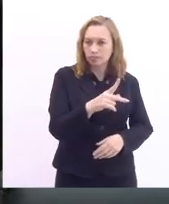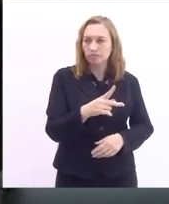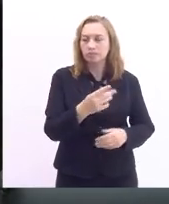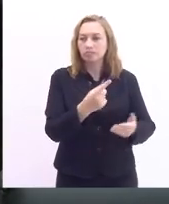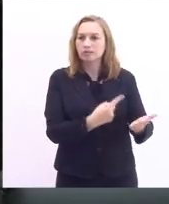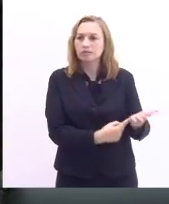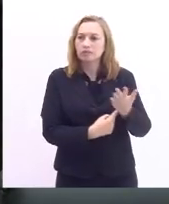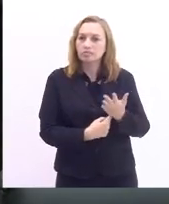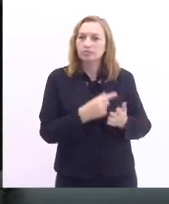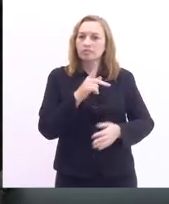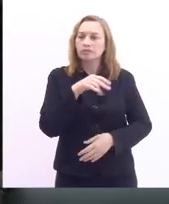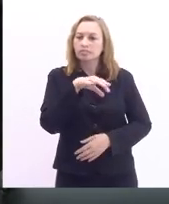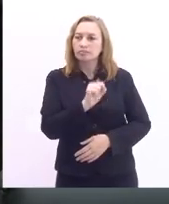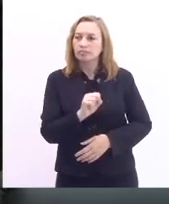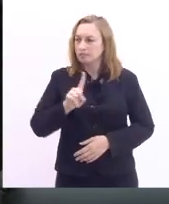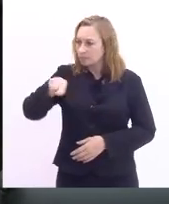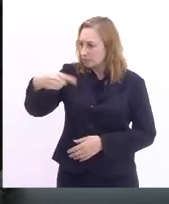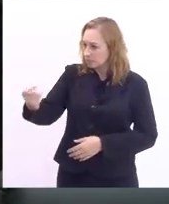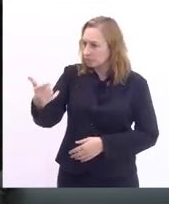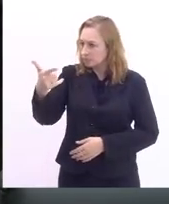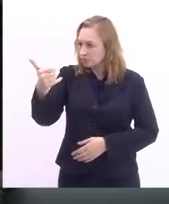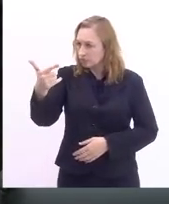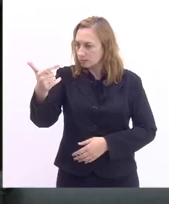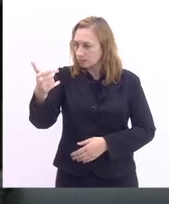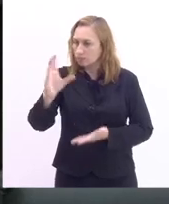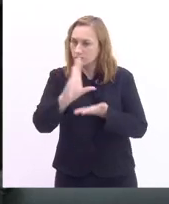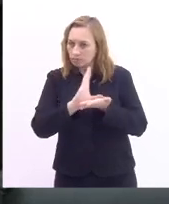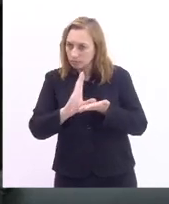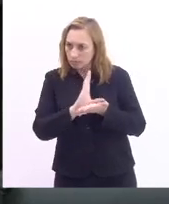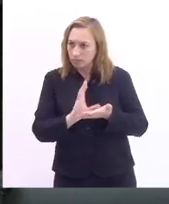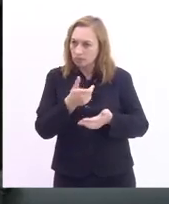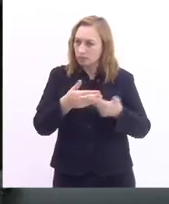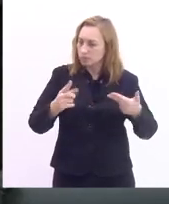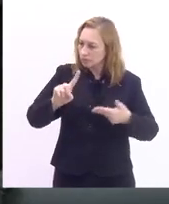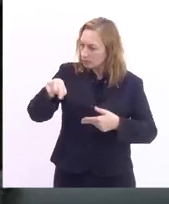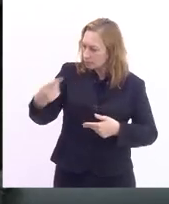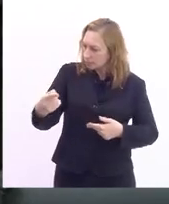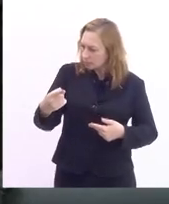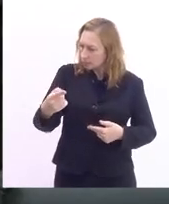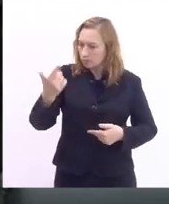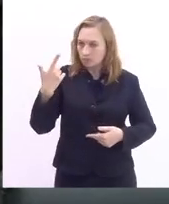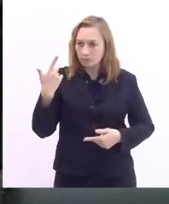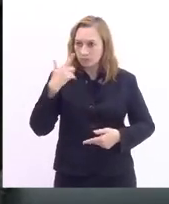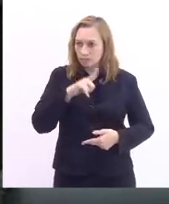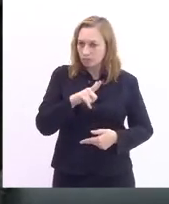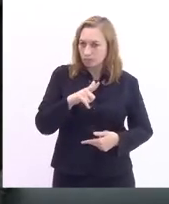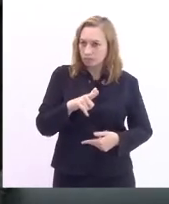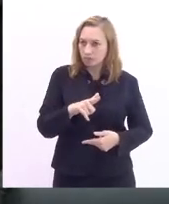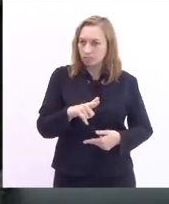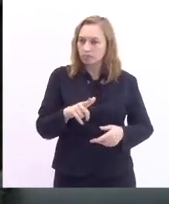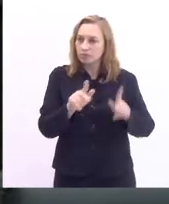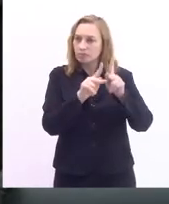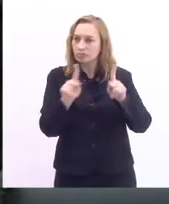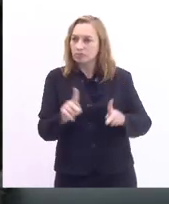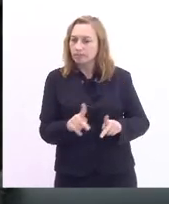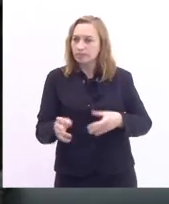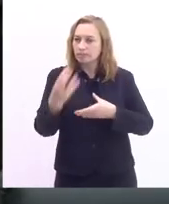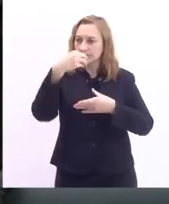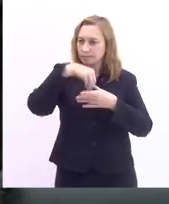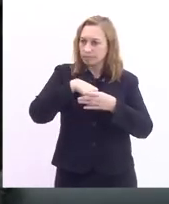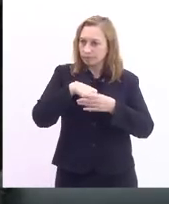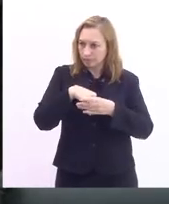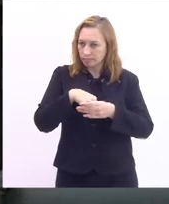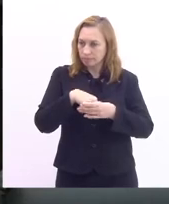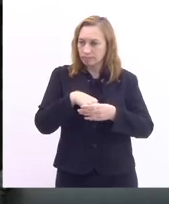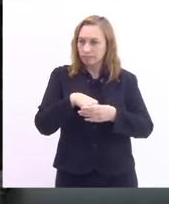ajuda de muitos que estão aqui nos doze conselheiros usando vários outros aqui conseguimos reconstruir uma paz dentro do